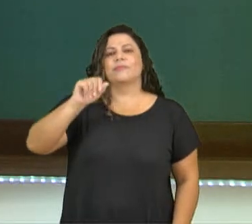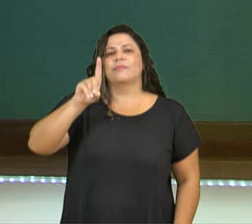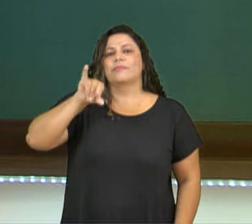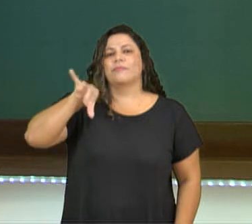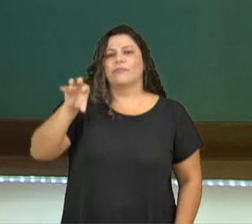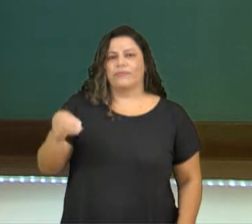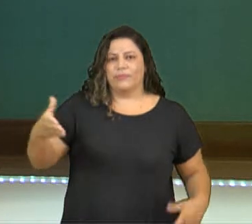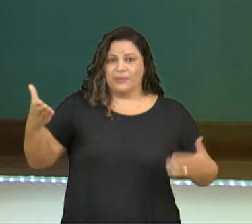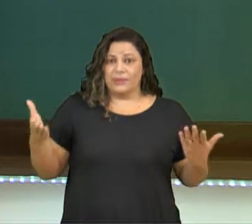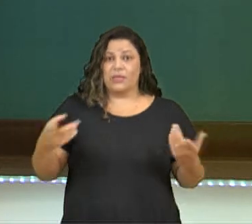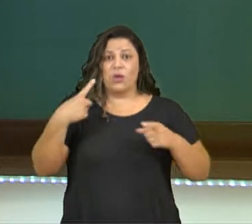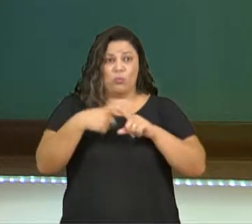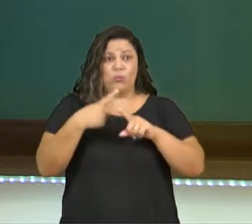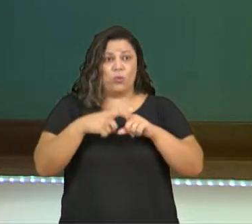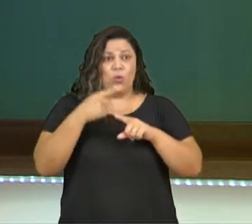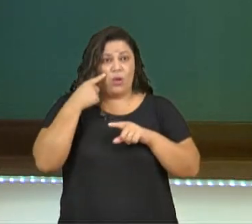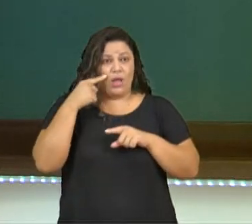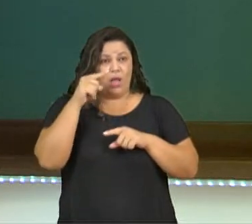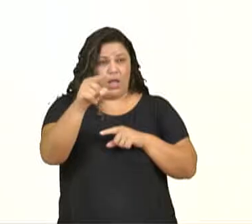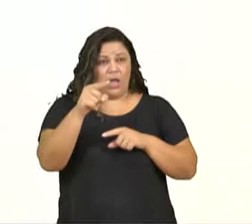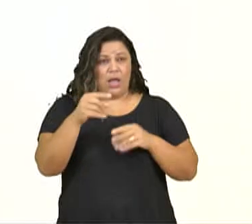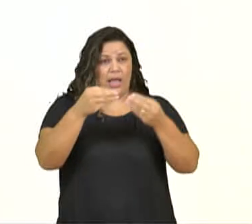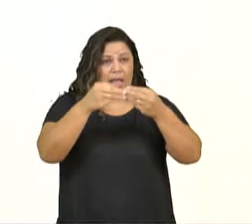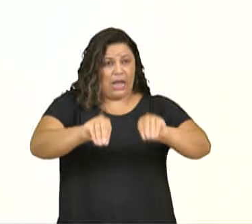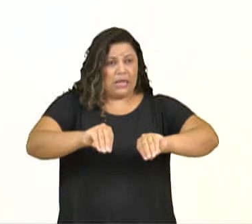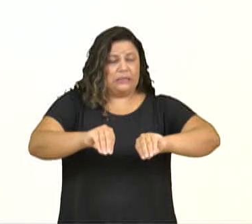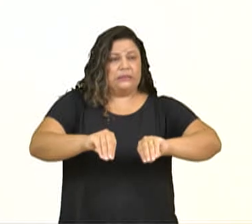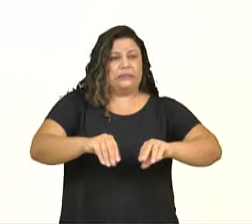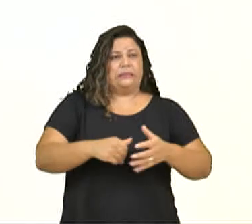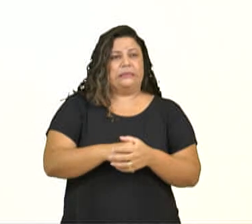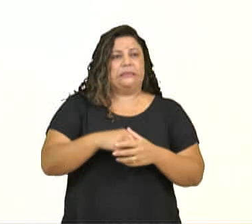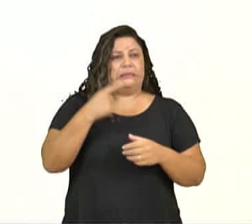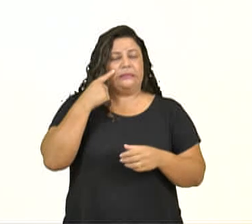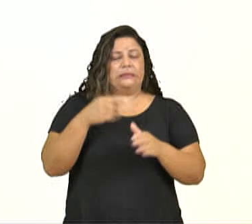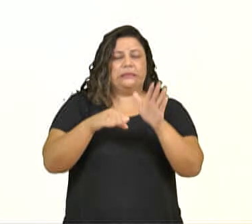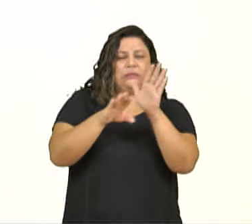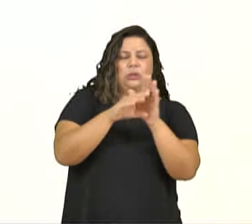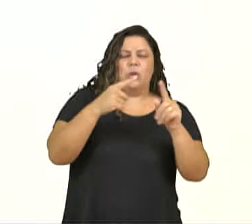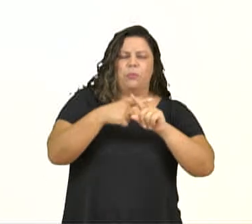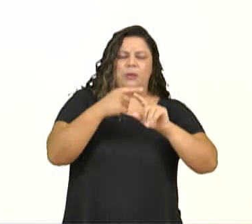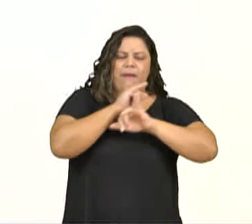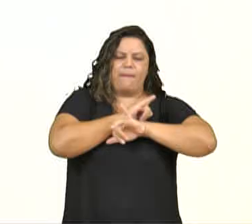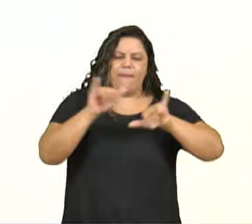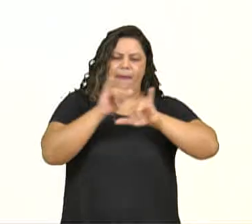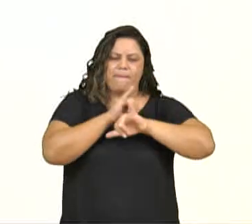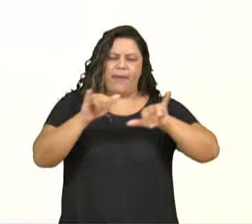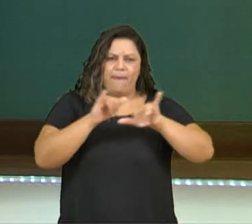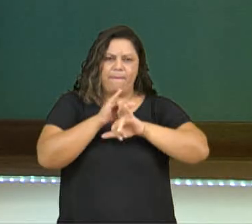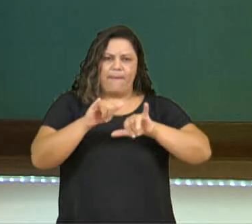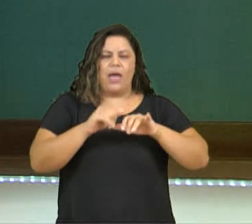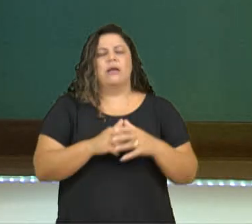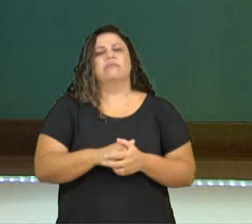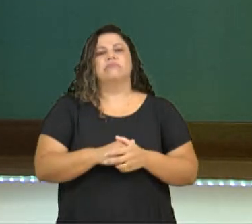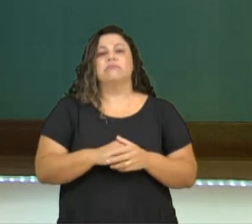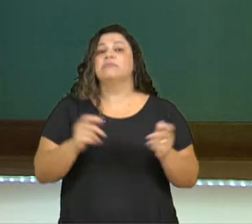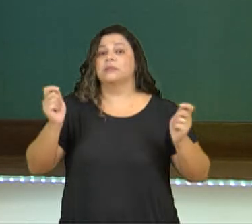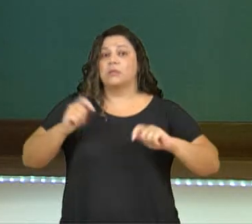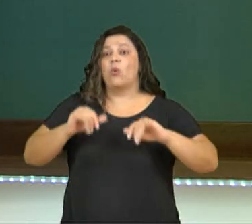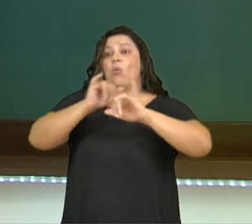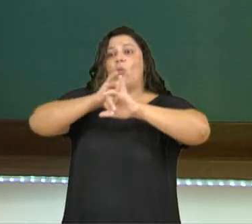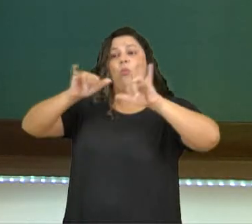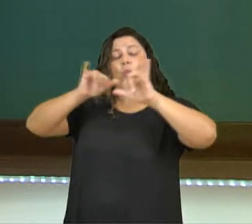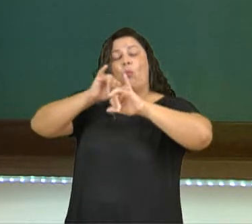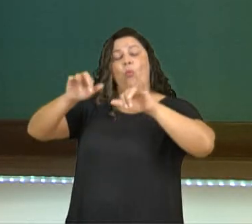ó. Sabe por que a crise pegou? Porque ela fez propaganda, anuncie no rádio. Então por quê? Porque o rádio vai fazer